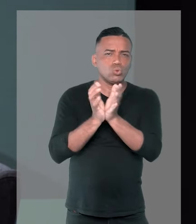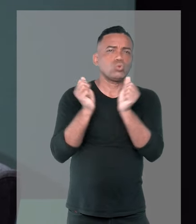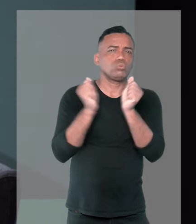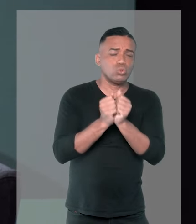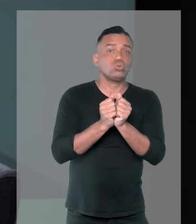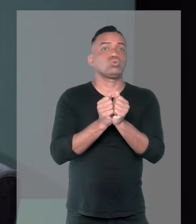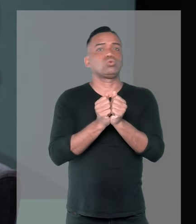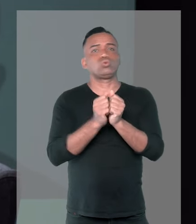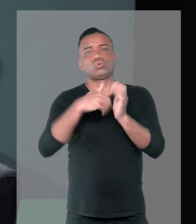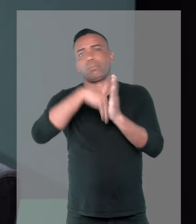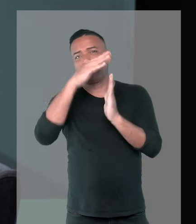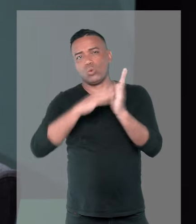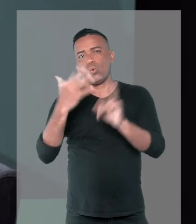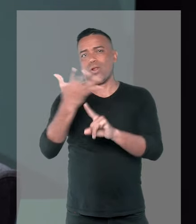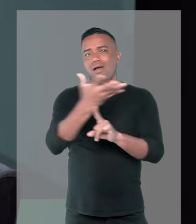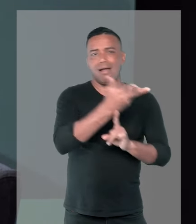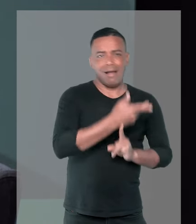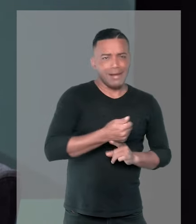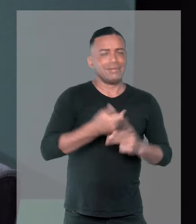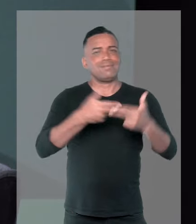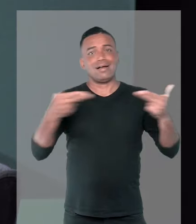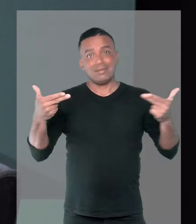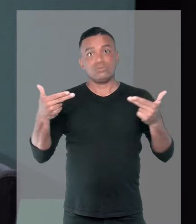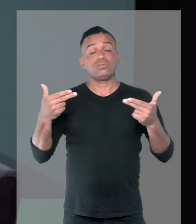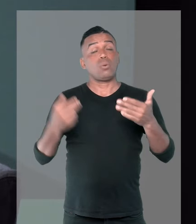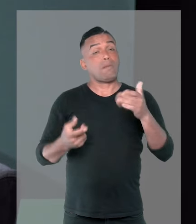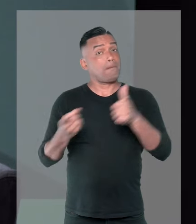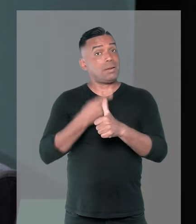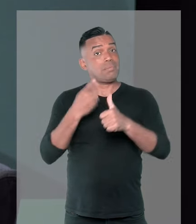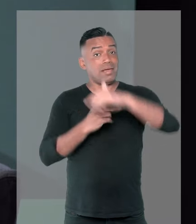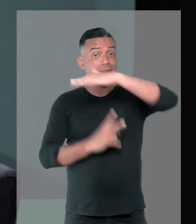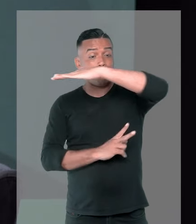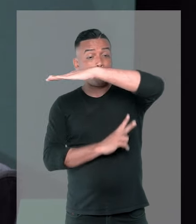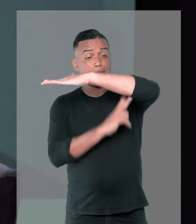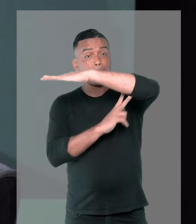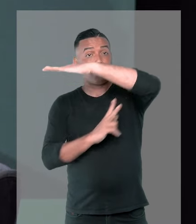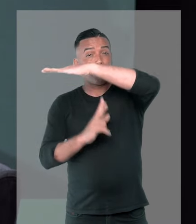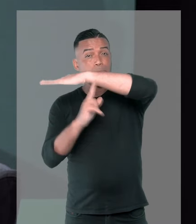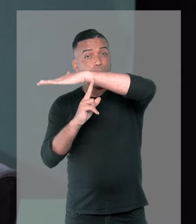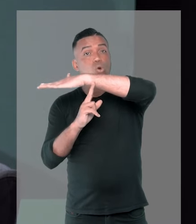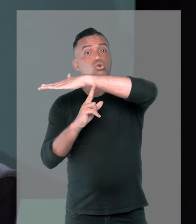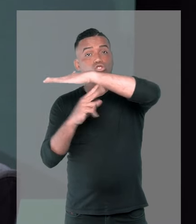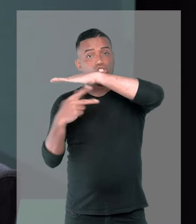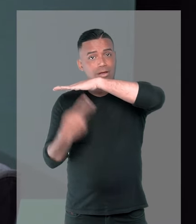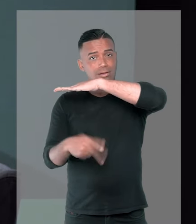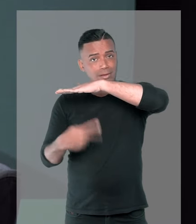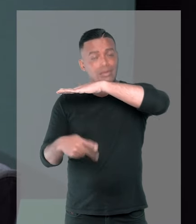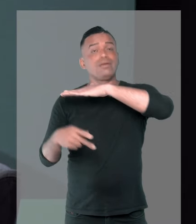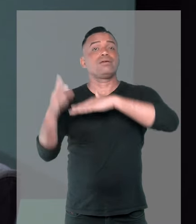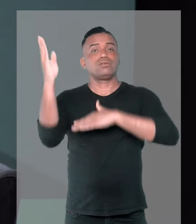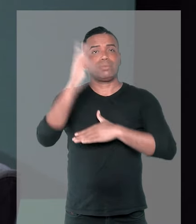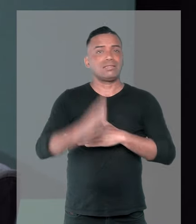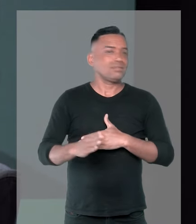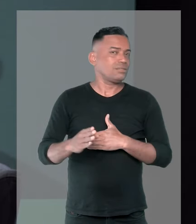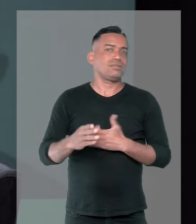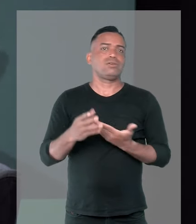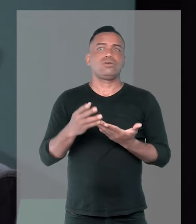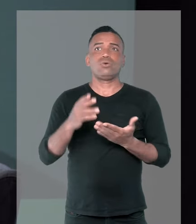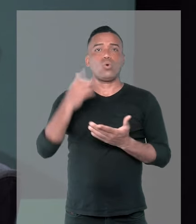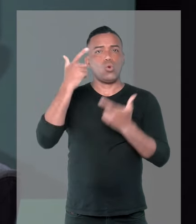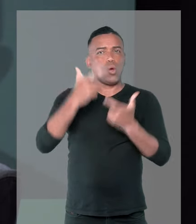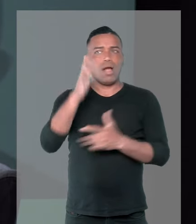corte tinha na Europa então e CF tem assim a primeira Ponte do Brasil e dizem das américos O Primeiro pedágio o primeiro Observatório a